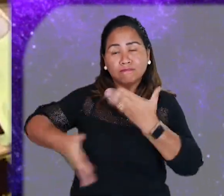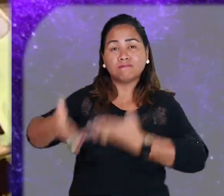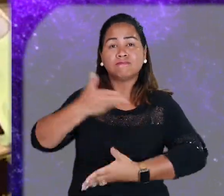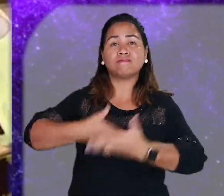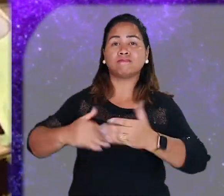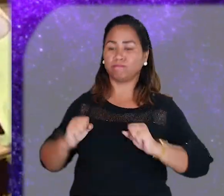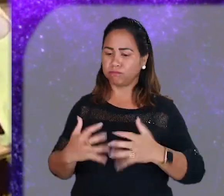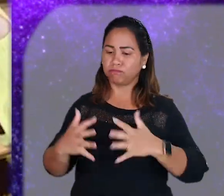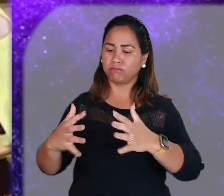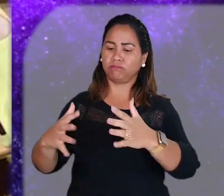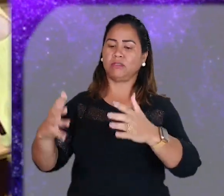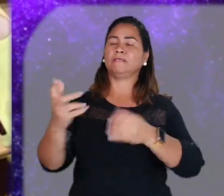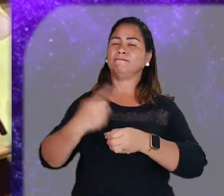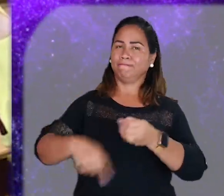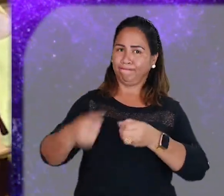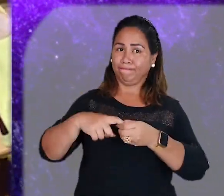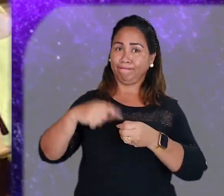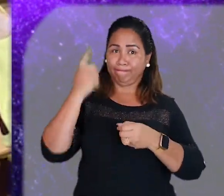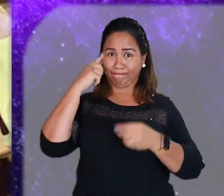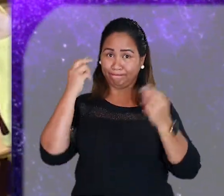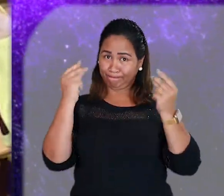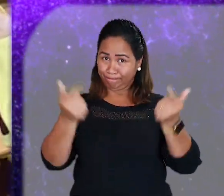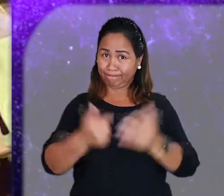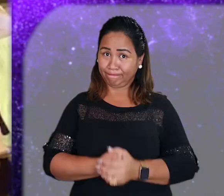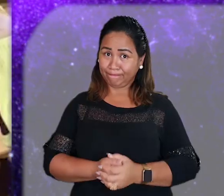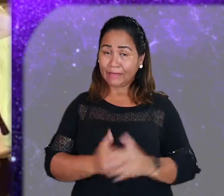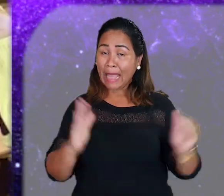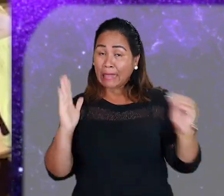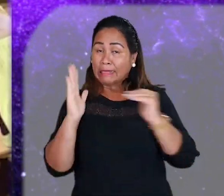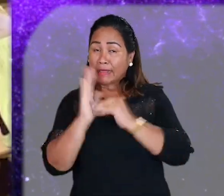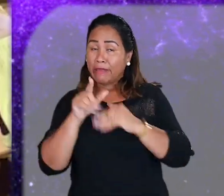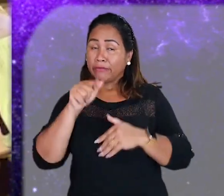me alimentando o comportamento